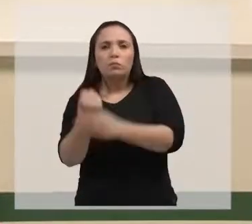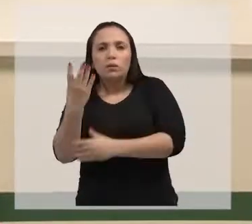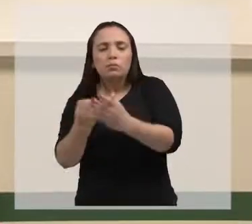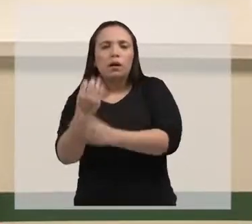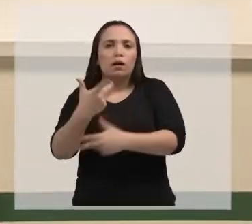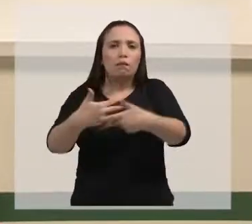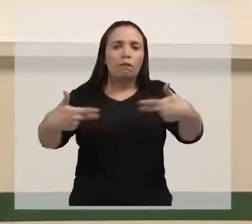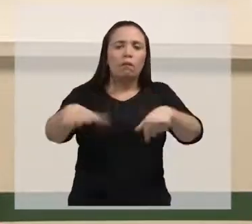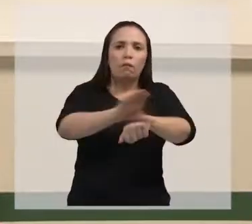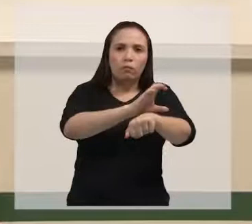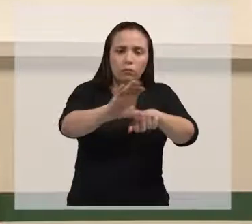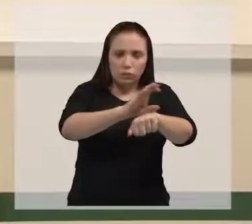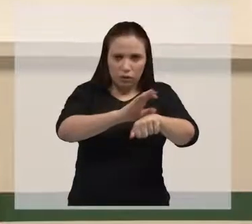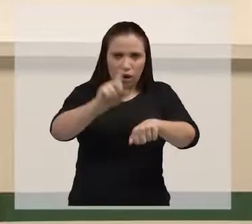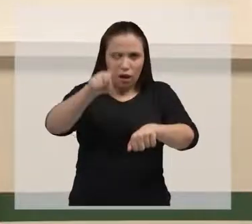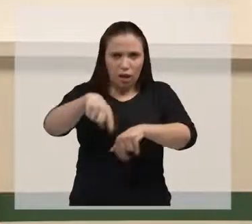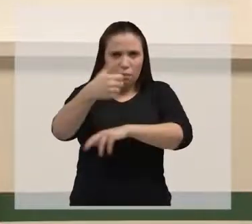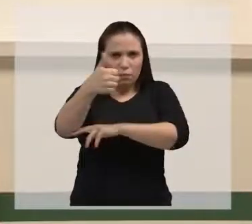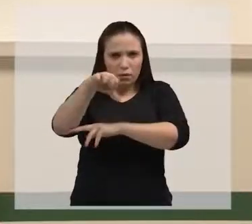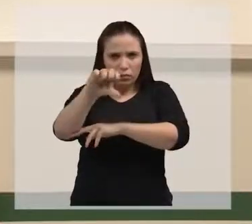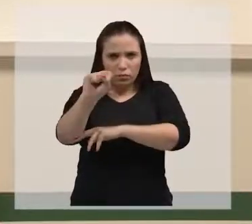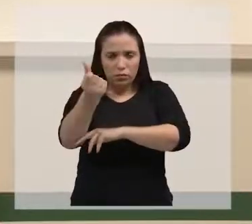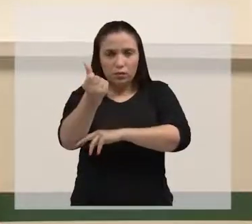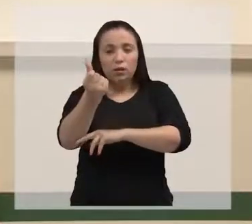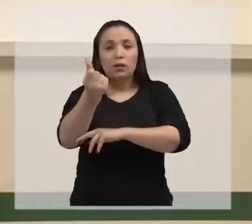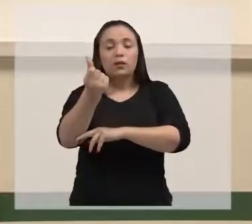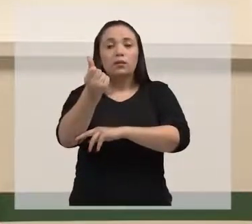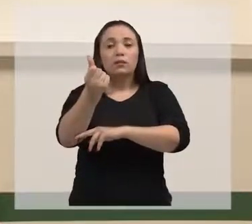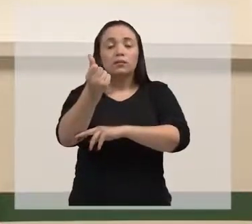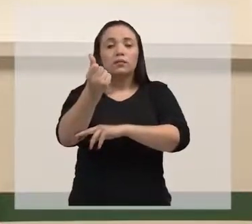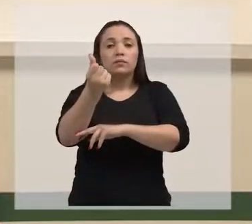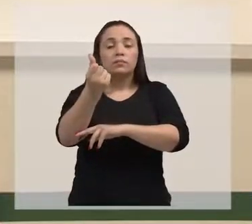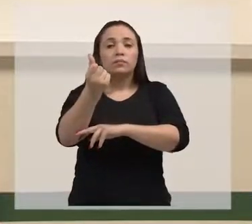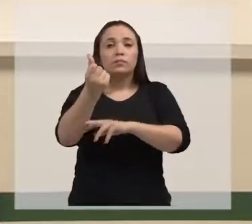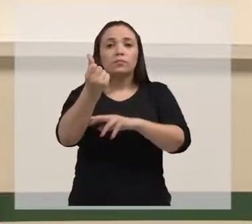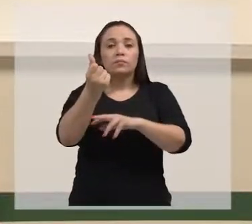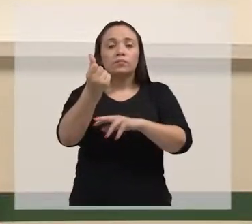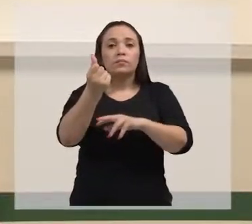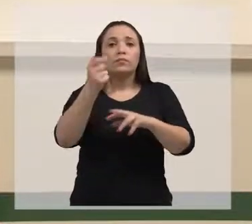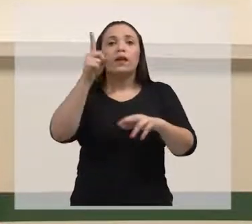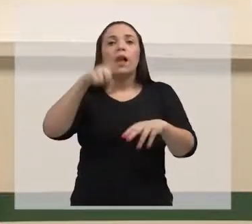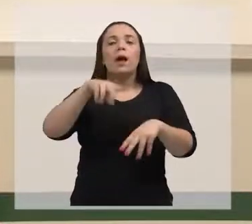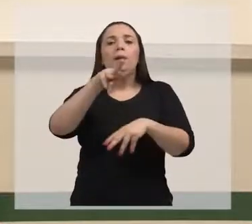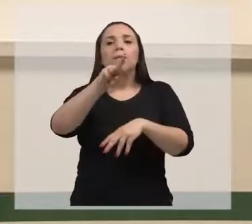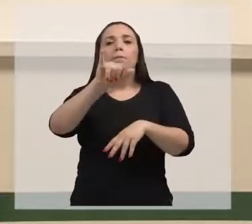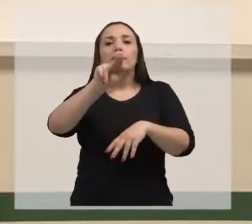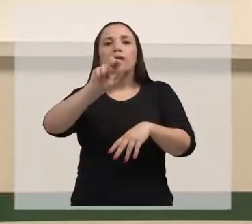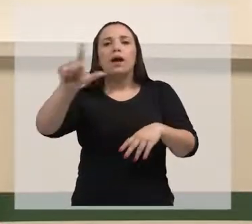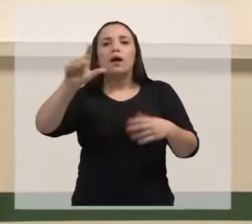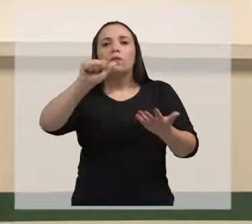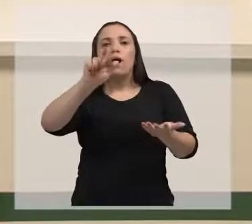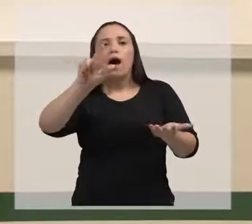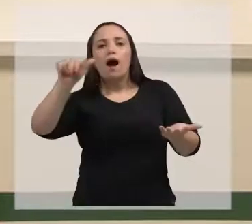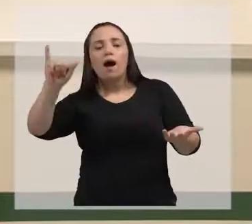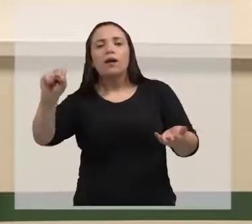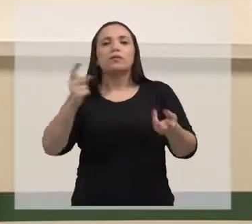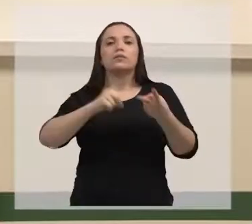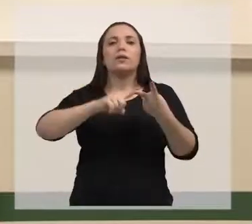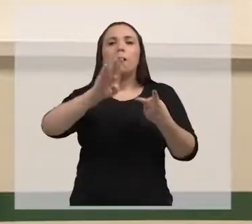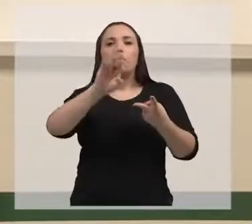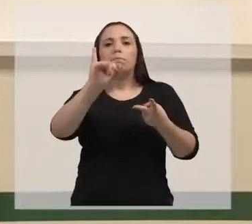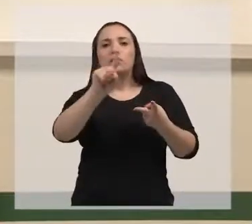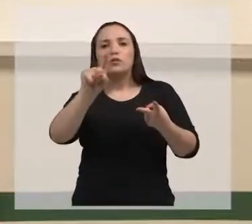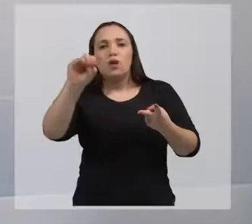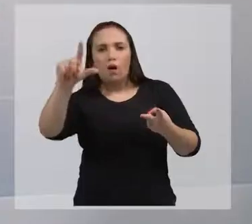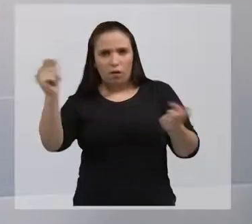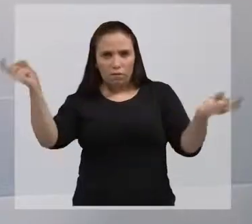o processo de redemocratização, Luiz, real. Com a anistia e com a volta. Não, vamos botar... A volta de Miguel Arraes, a volta de Brizola. Eu entendi o que você quer dizer.